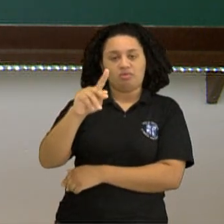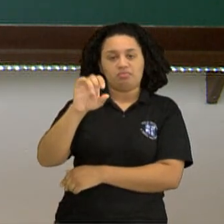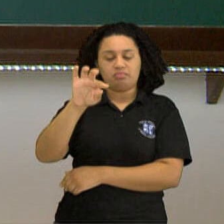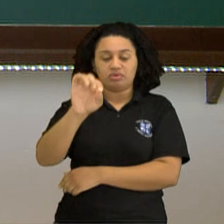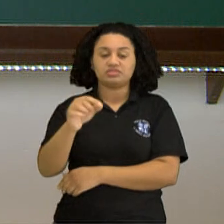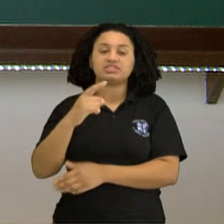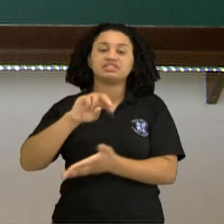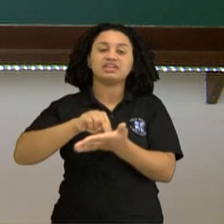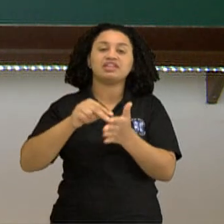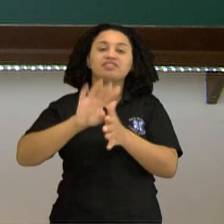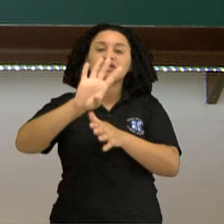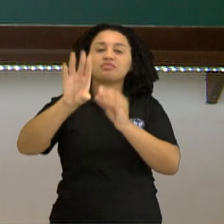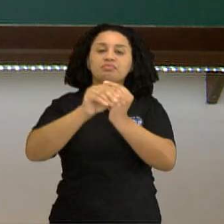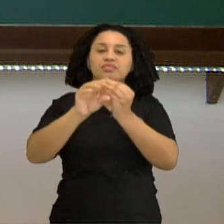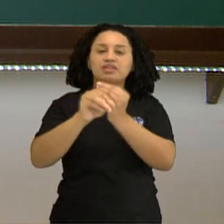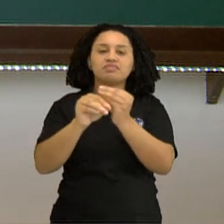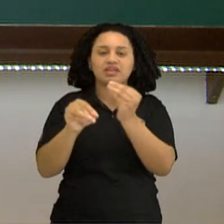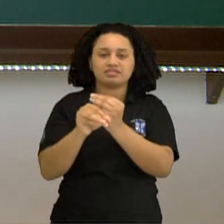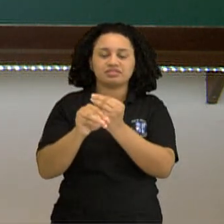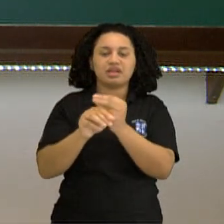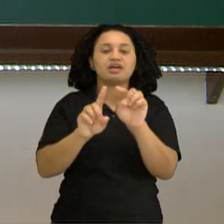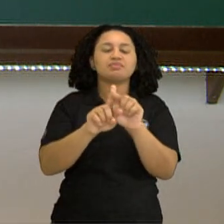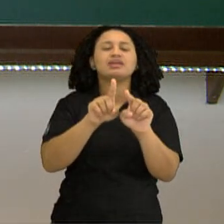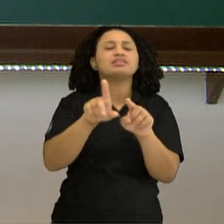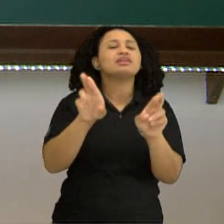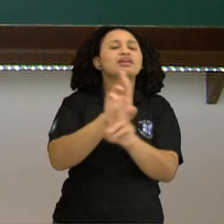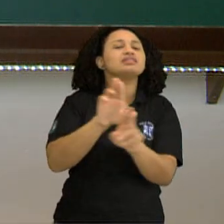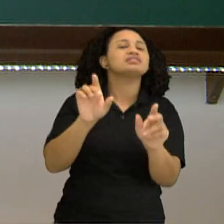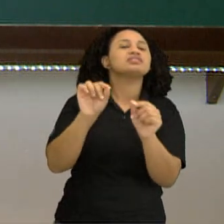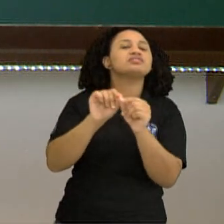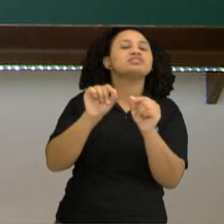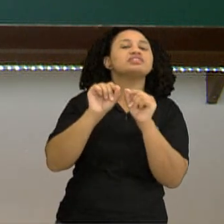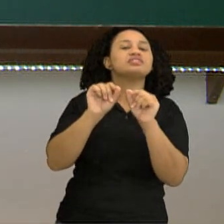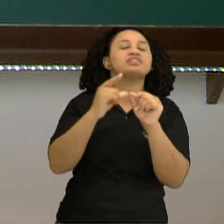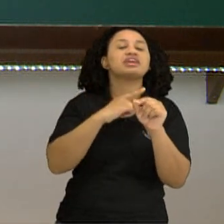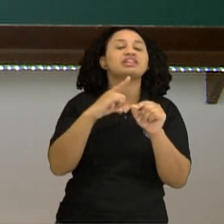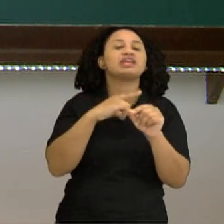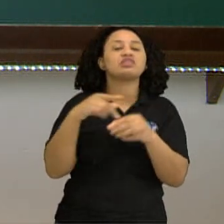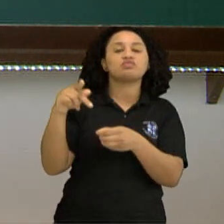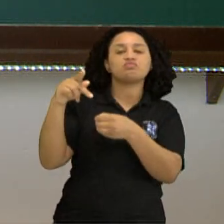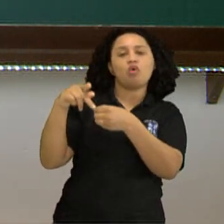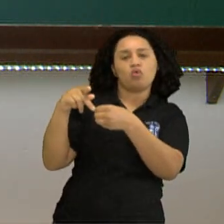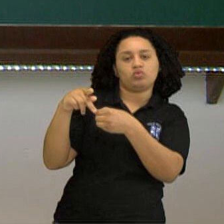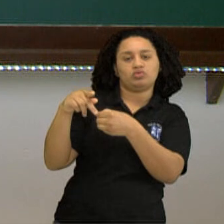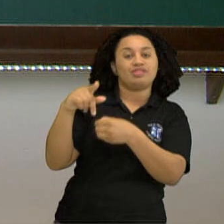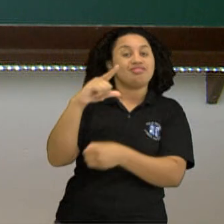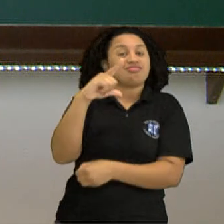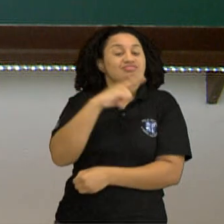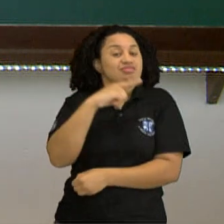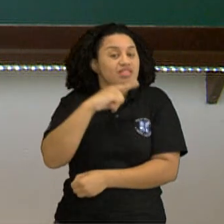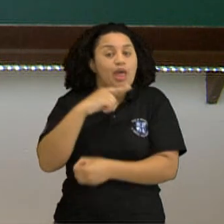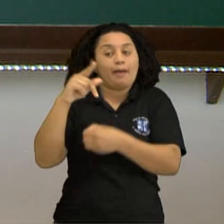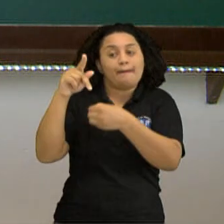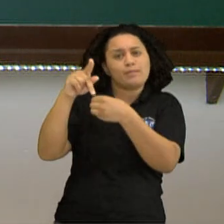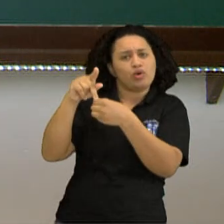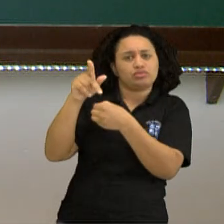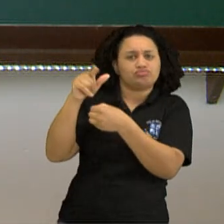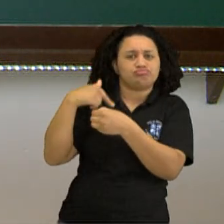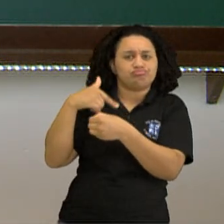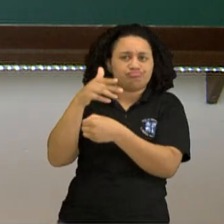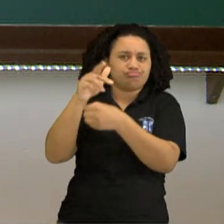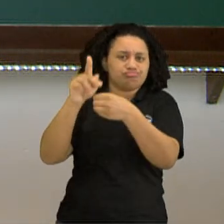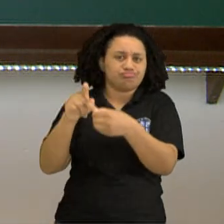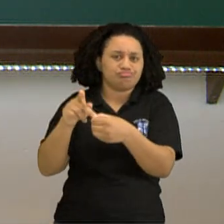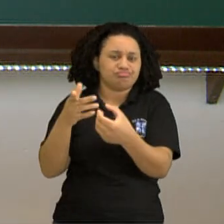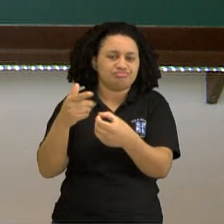um, mas aqui qual é a relação que foi feita? Composto, possui posto. Então, esse meme